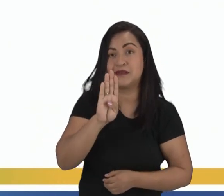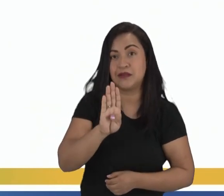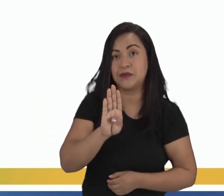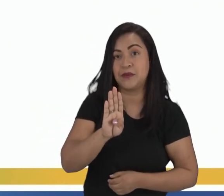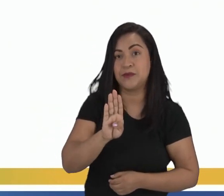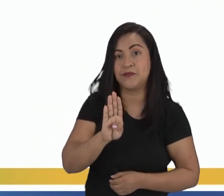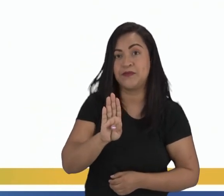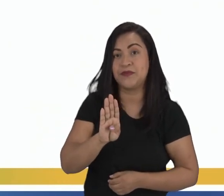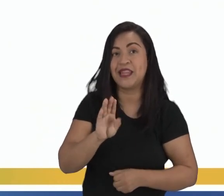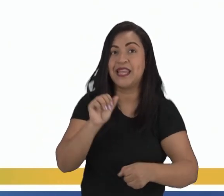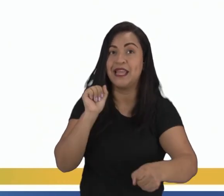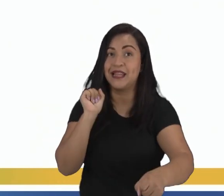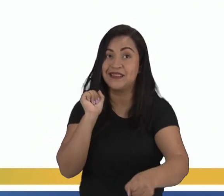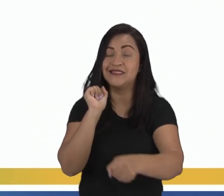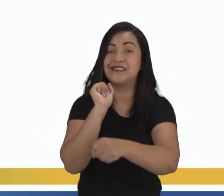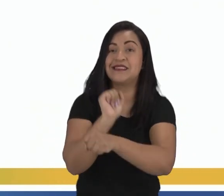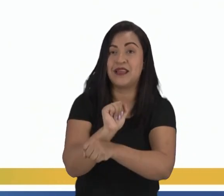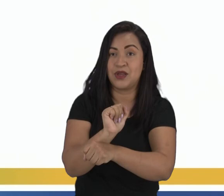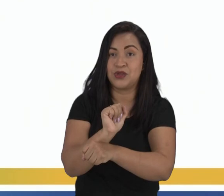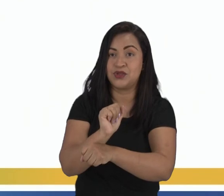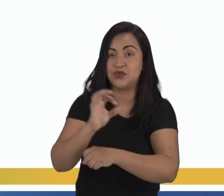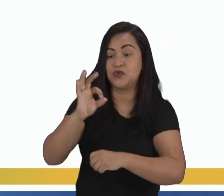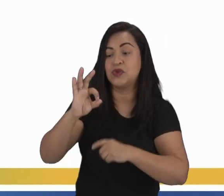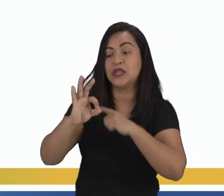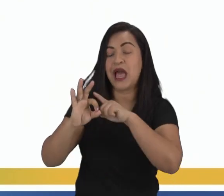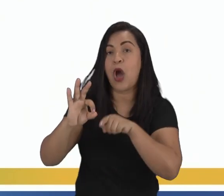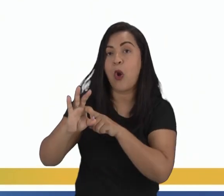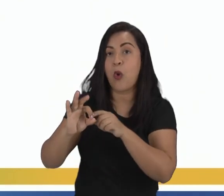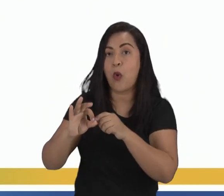B. Ele é estático na roda devido à